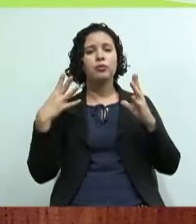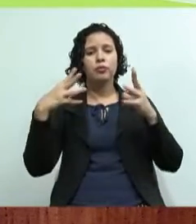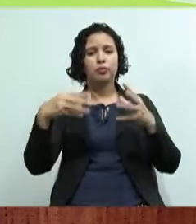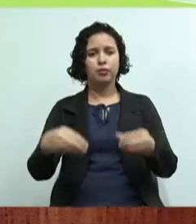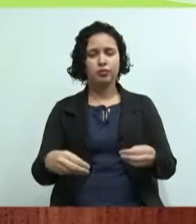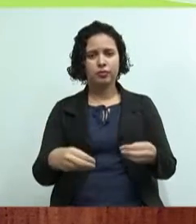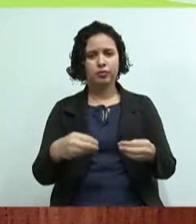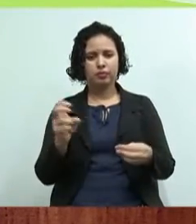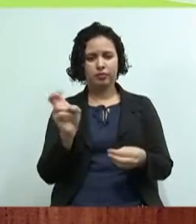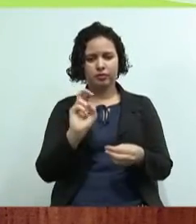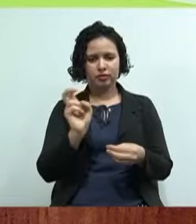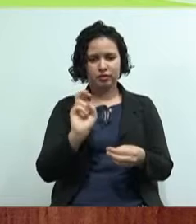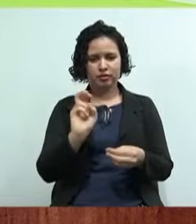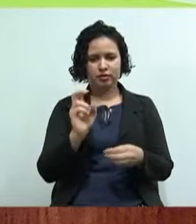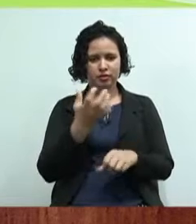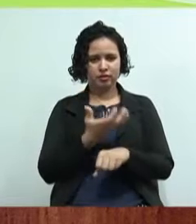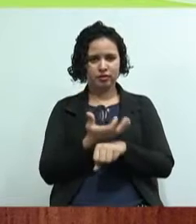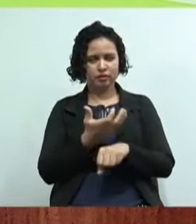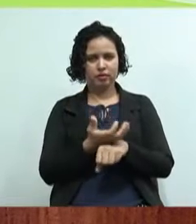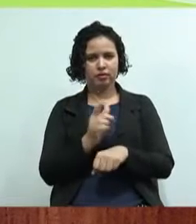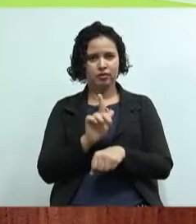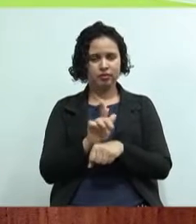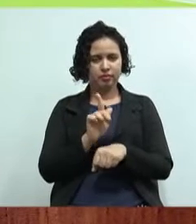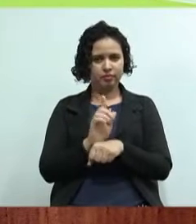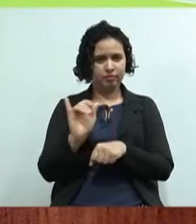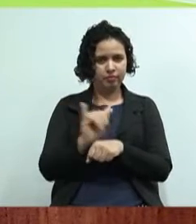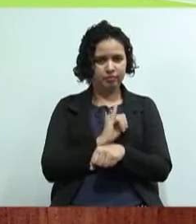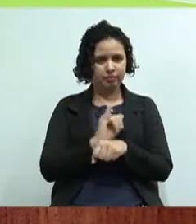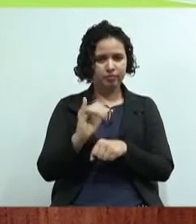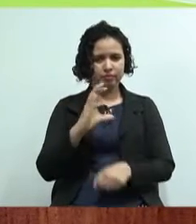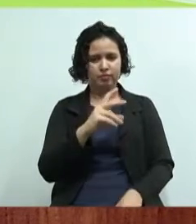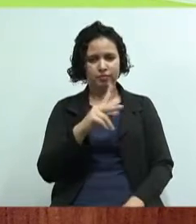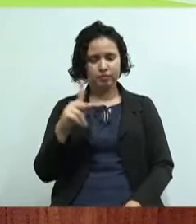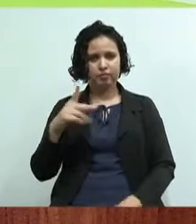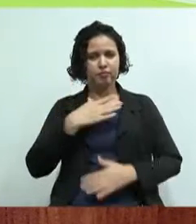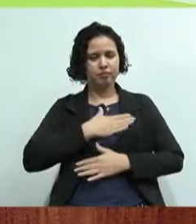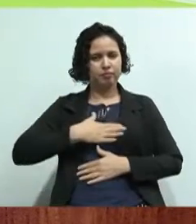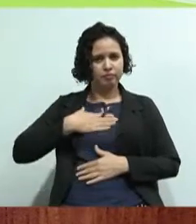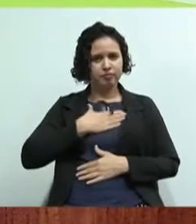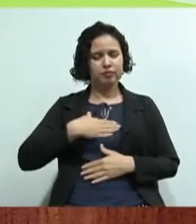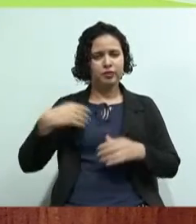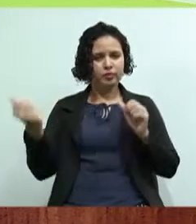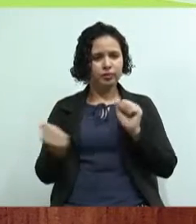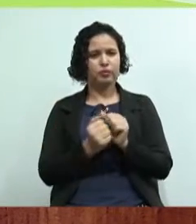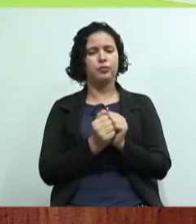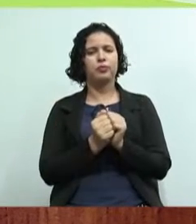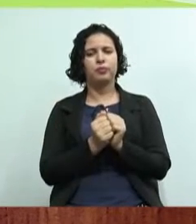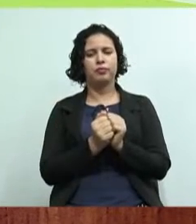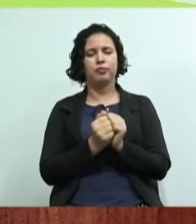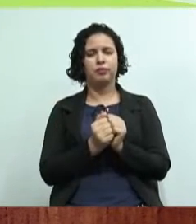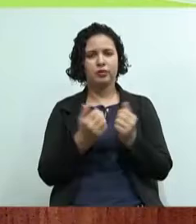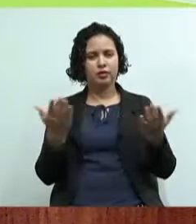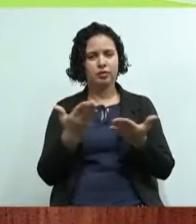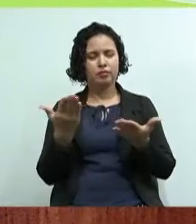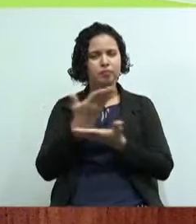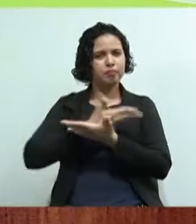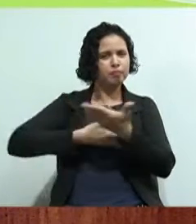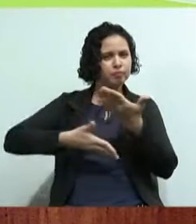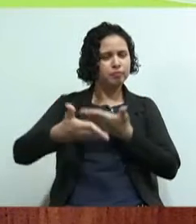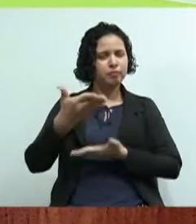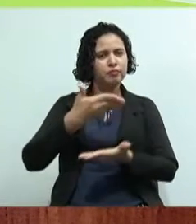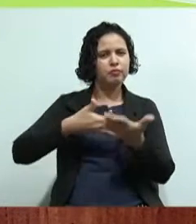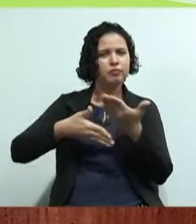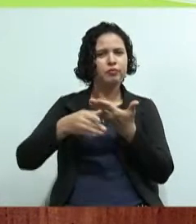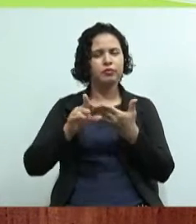nessa quinta teleaula da disciplina de Gestão Estratégica em Cooperativas. É um prazer estar com vocês nesse momento, compartilhando um